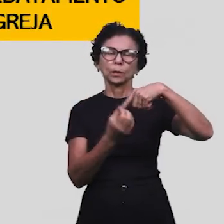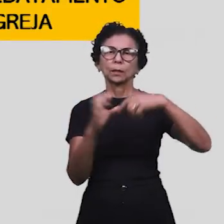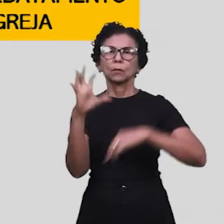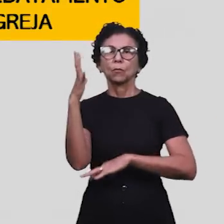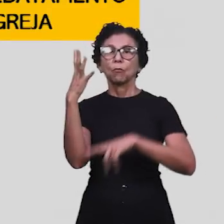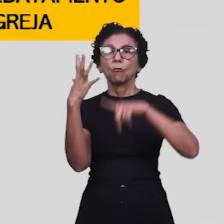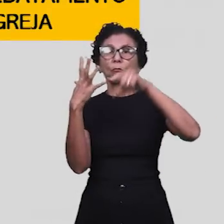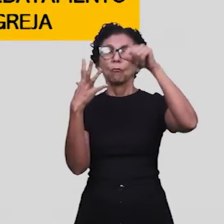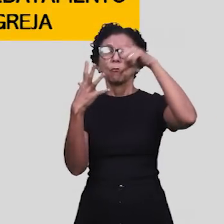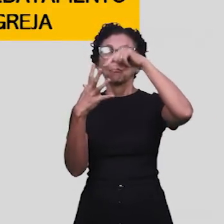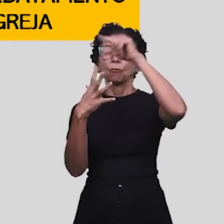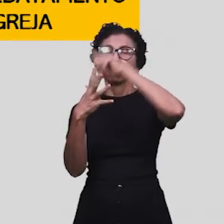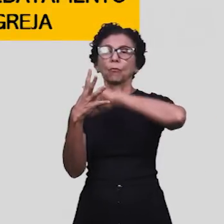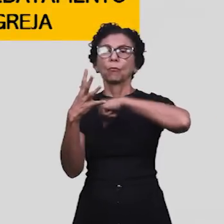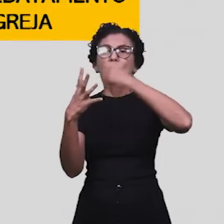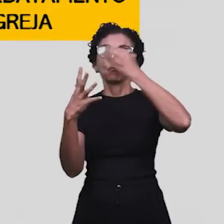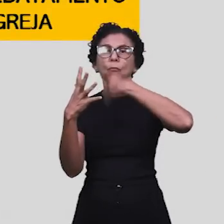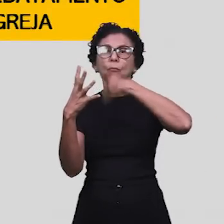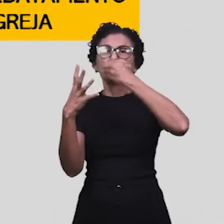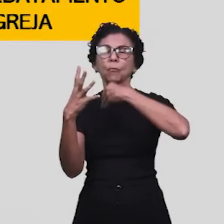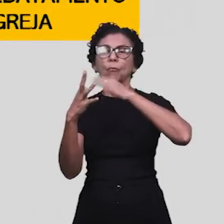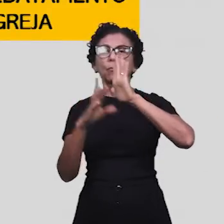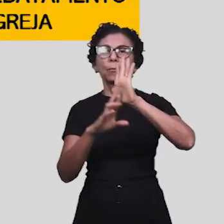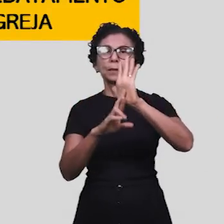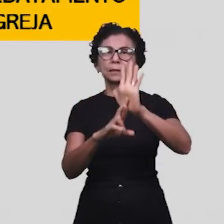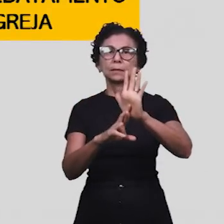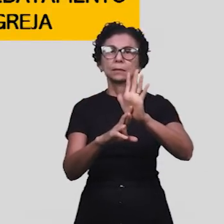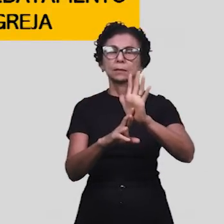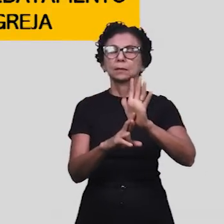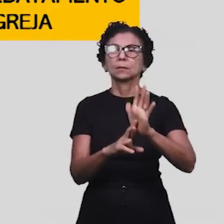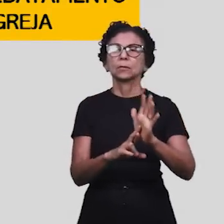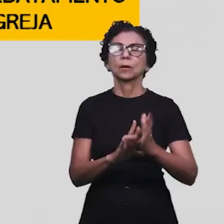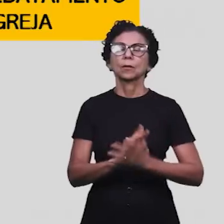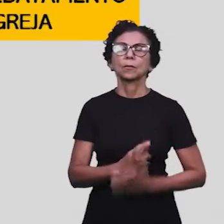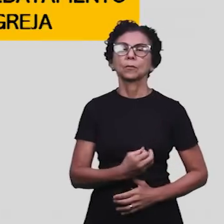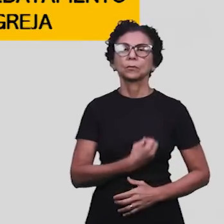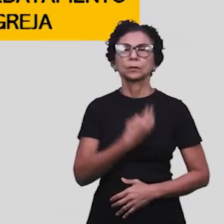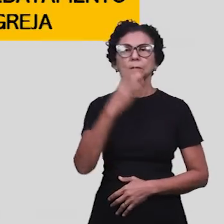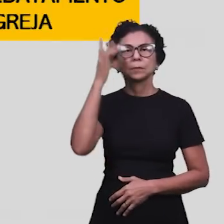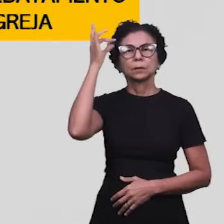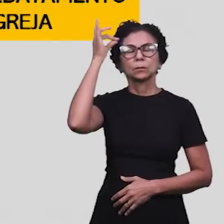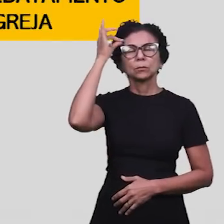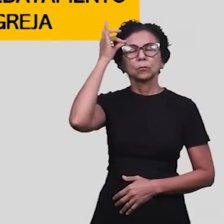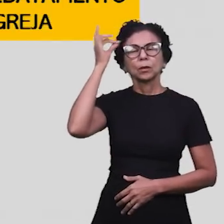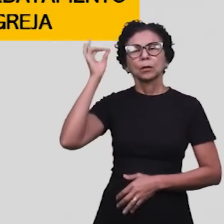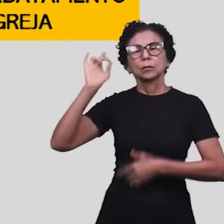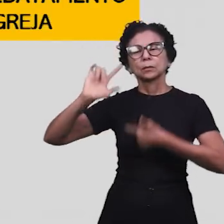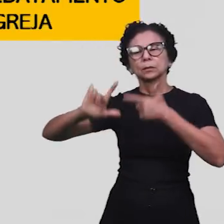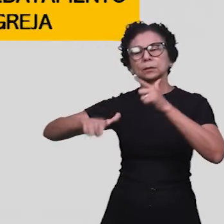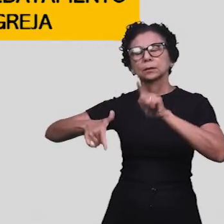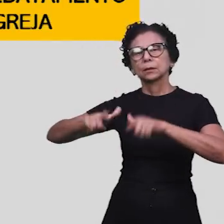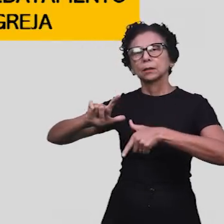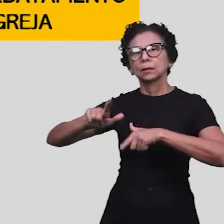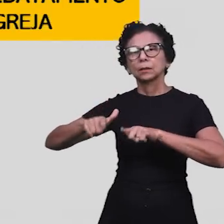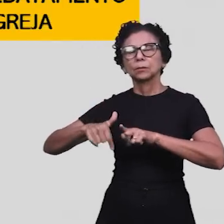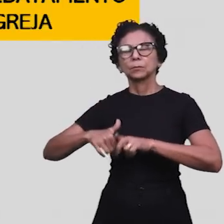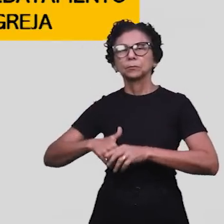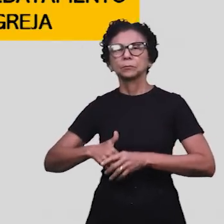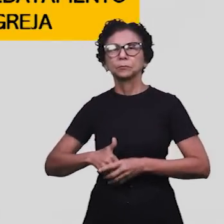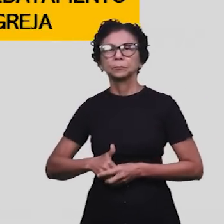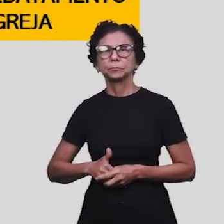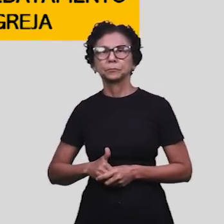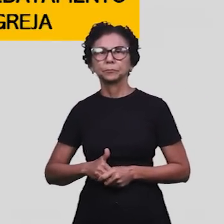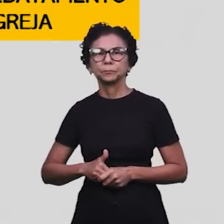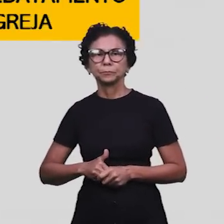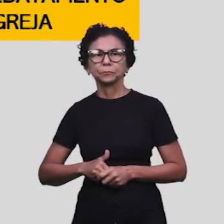e de frutos, representando Israel com vida espiritual. Jesus vem, Israel